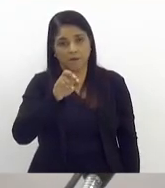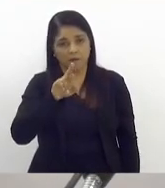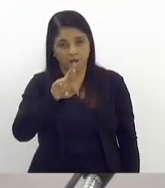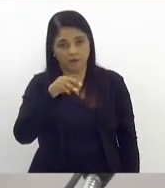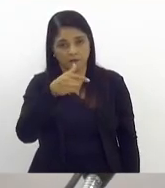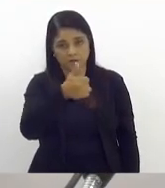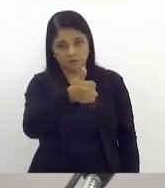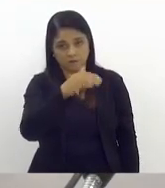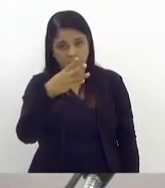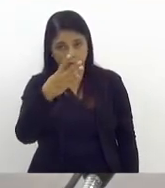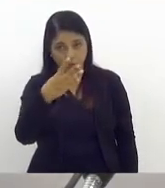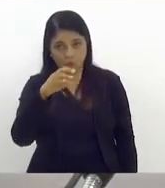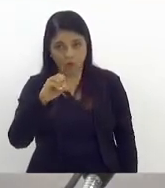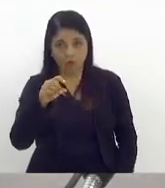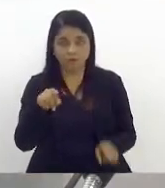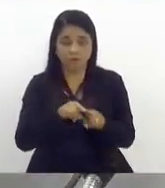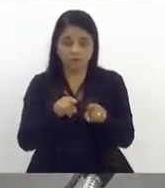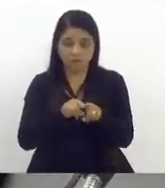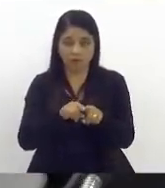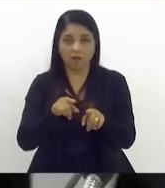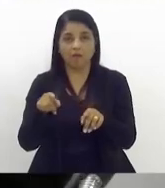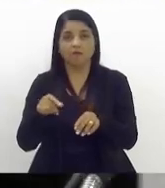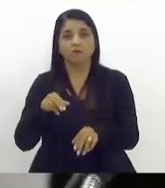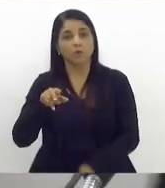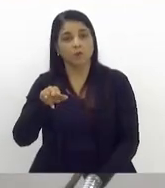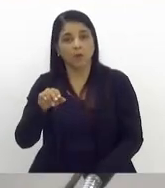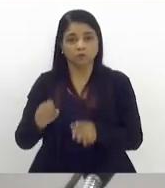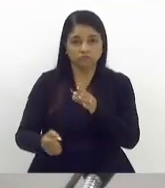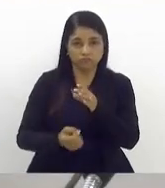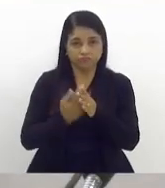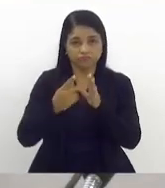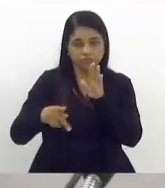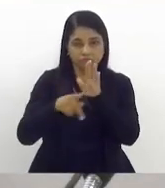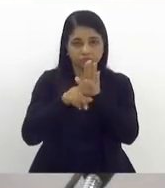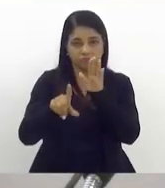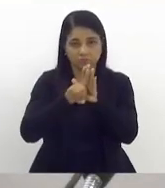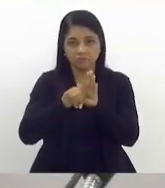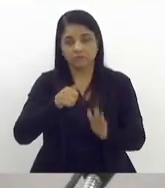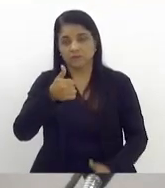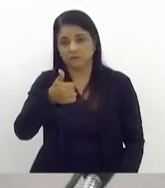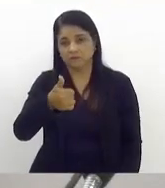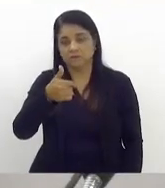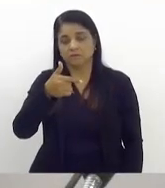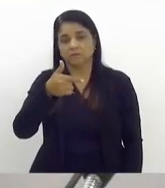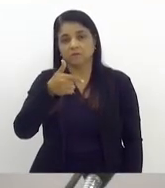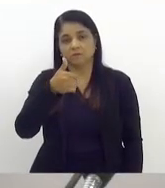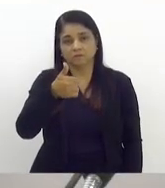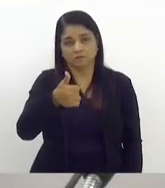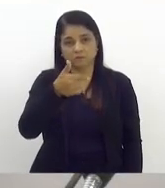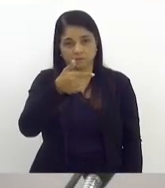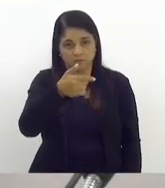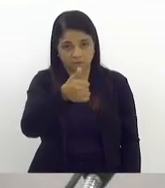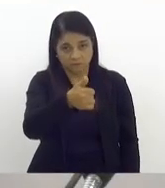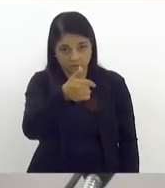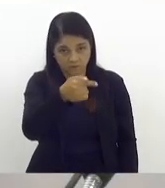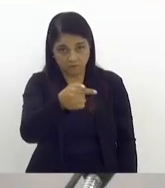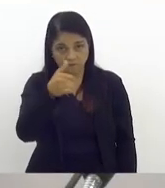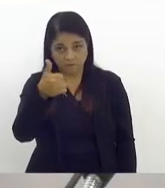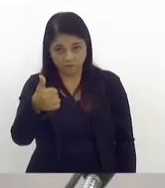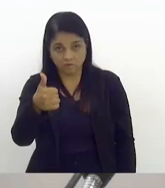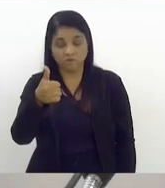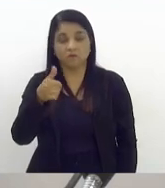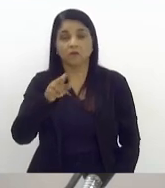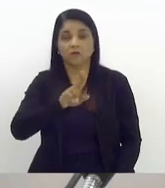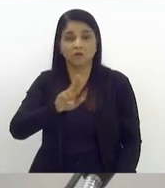federal Washington Reis, irmão do autor, foi o autor do PL 7671 na Câmara Federal, que denomina o viaduto como Ademir de